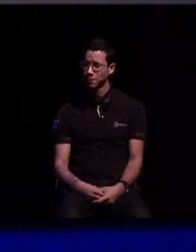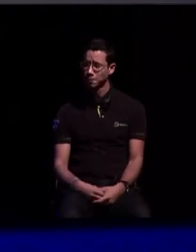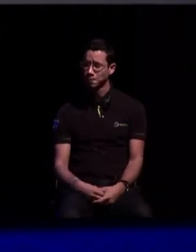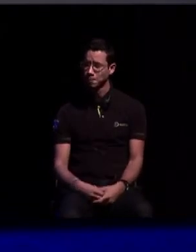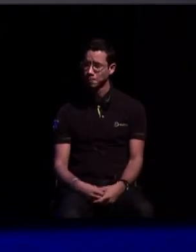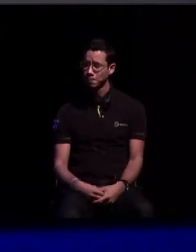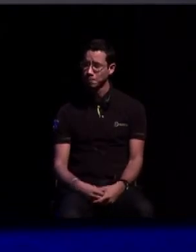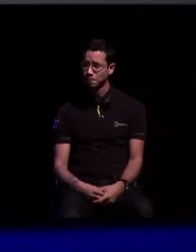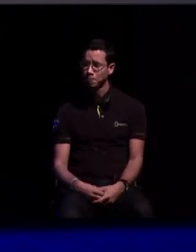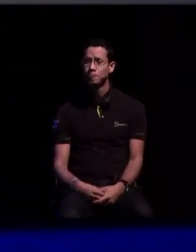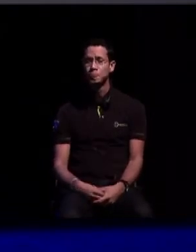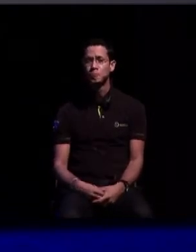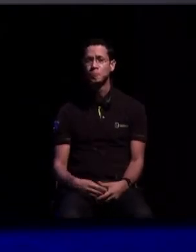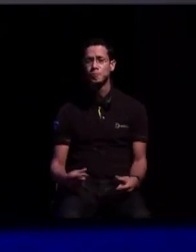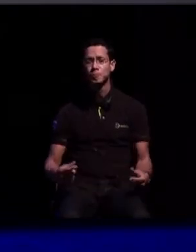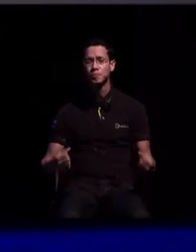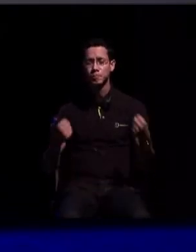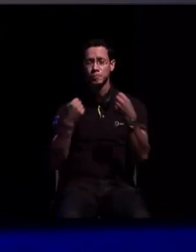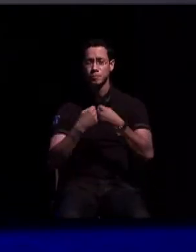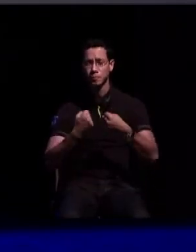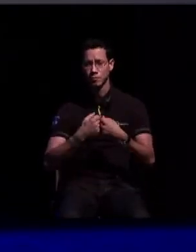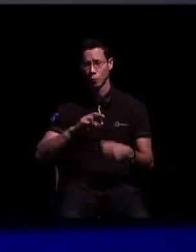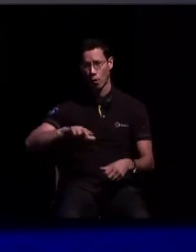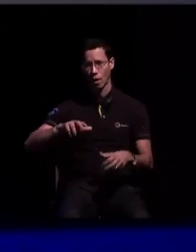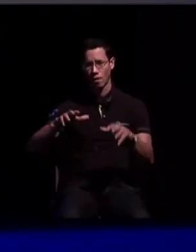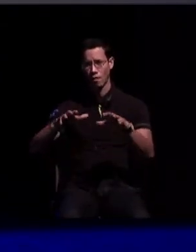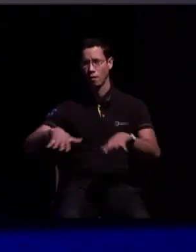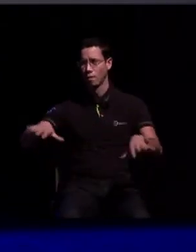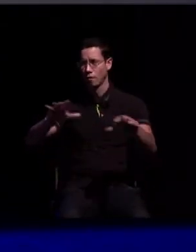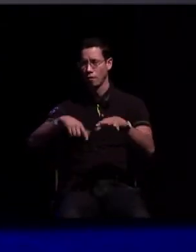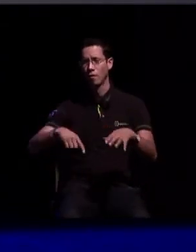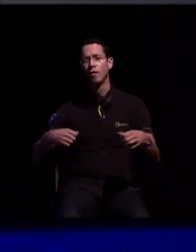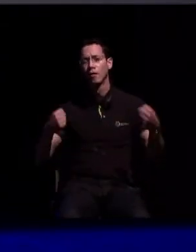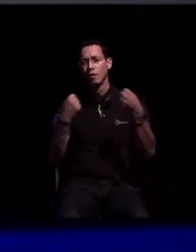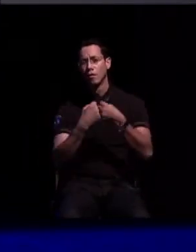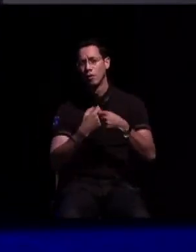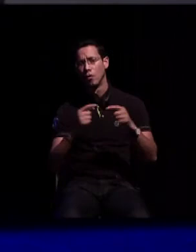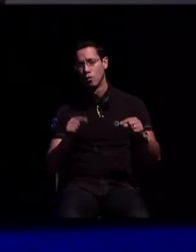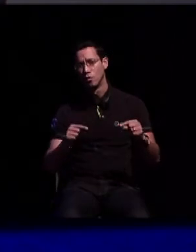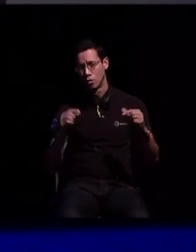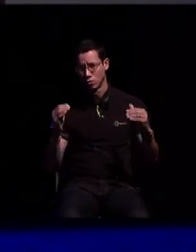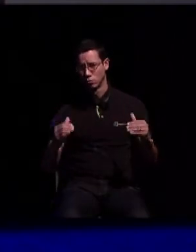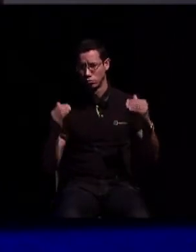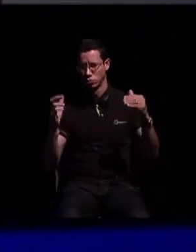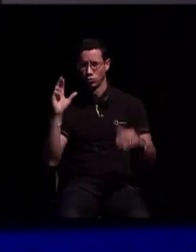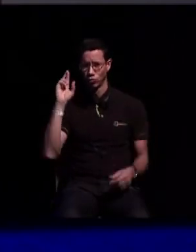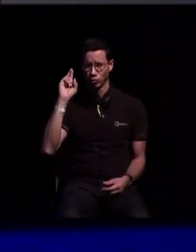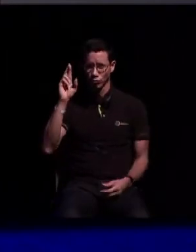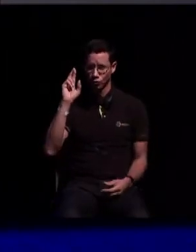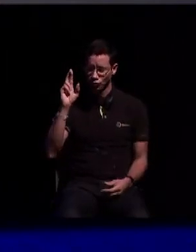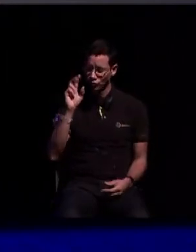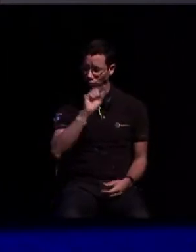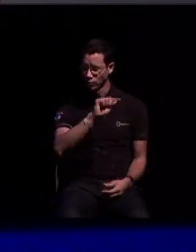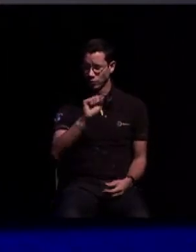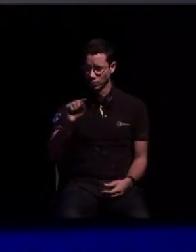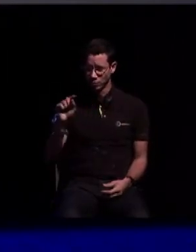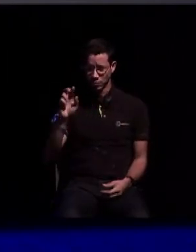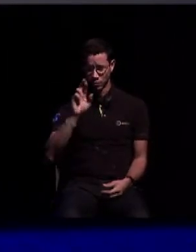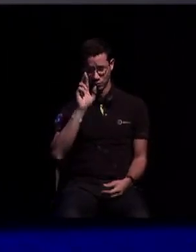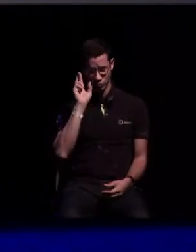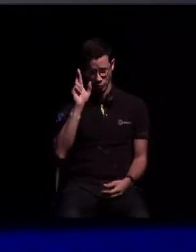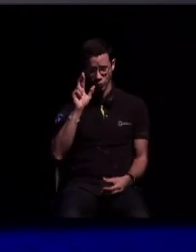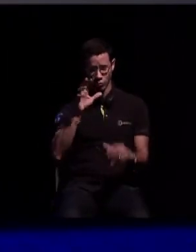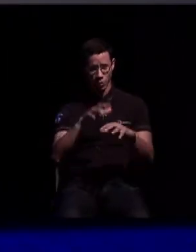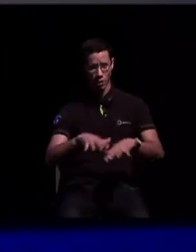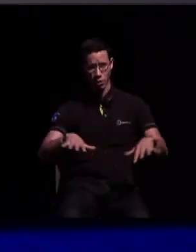reais, a luta não é entre mercado e Estado, a luta aqui, no caso, é entre os donos do mercado, os proprietários, donos do